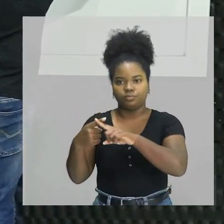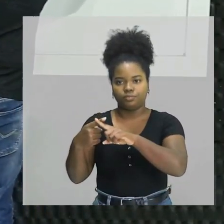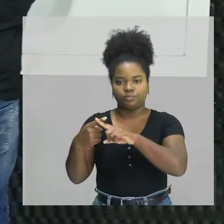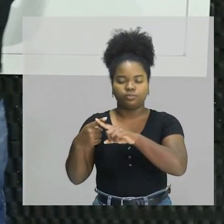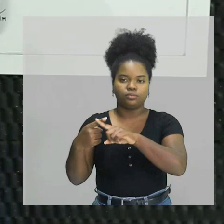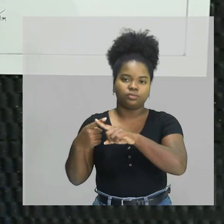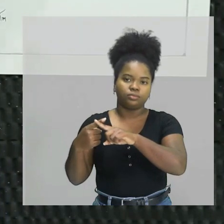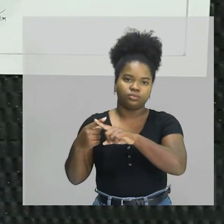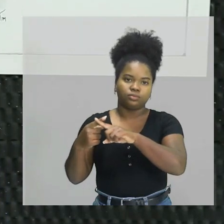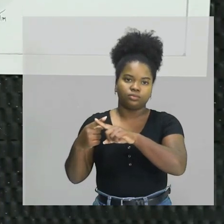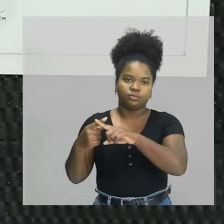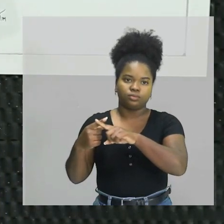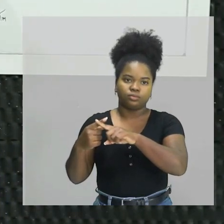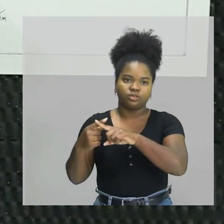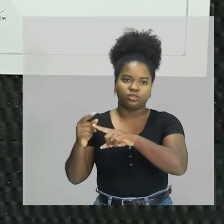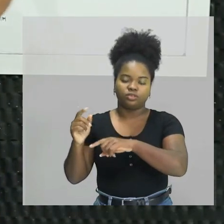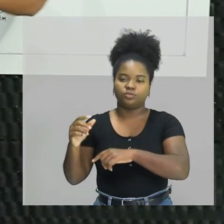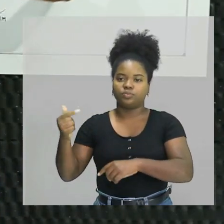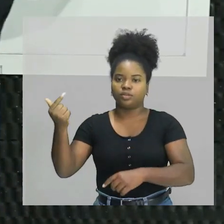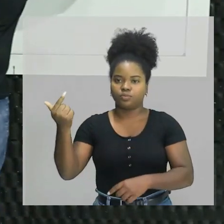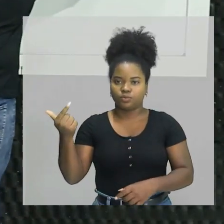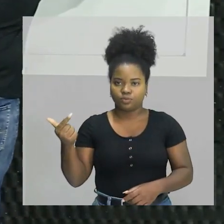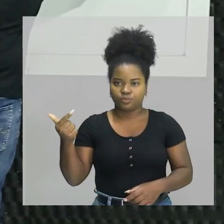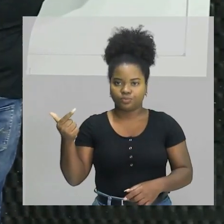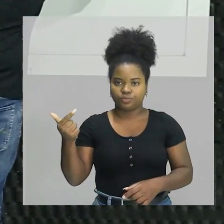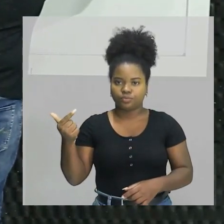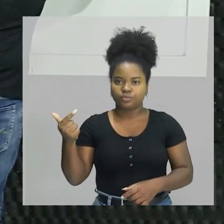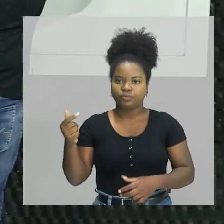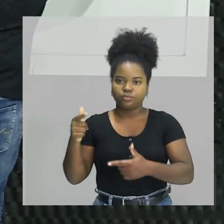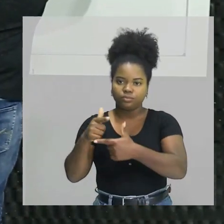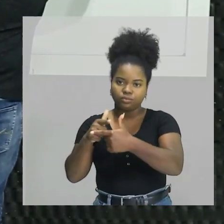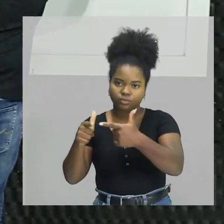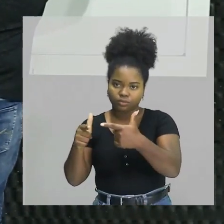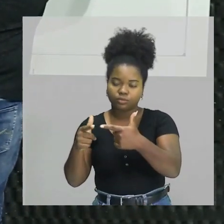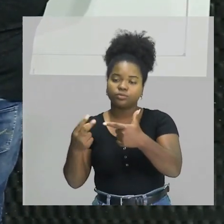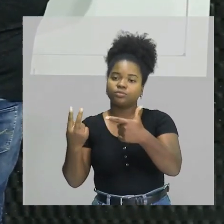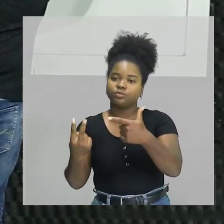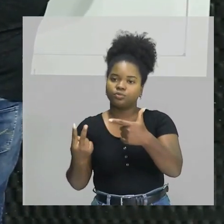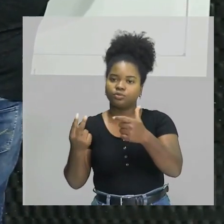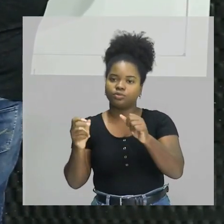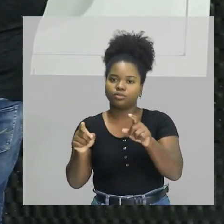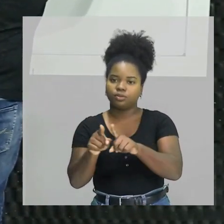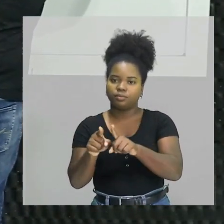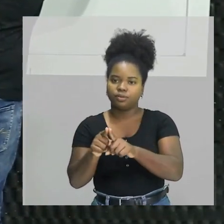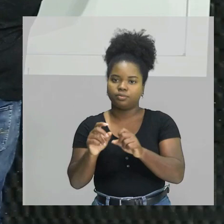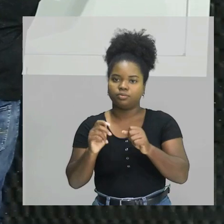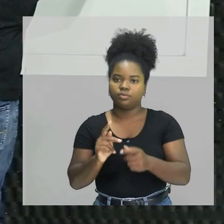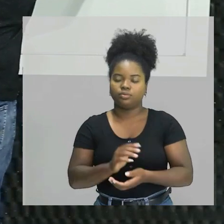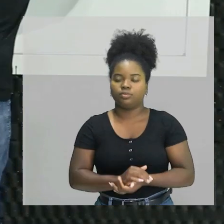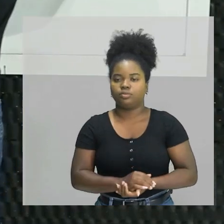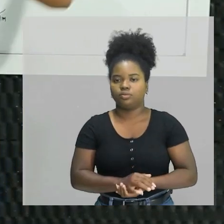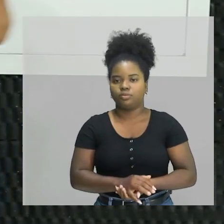multiplicado pela altura do terreno, que é 2, dividido por 2. Ó.